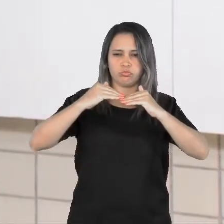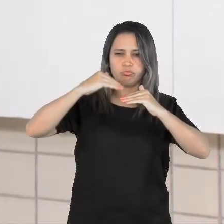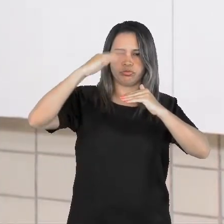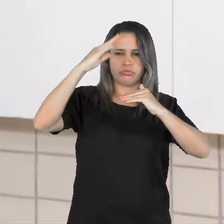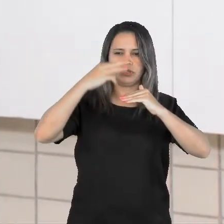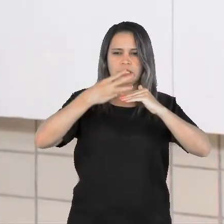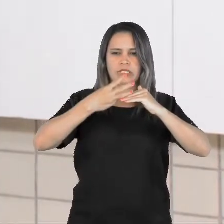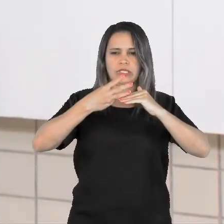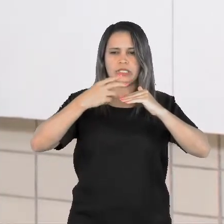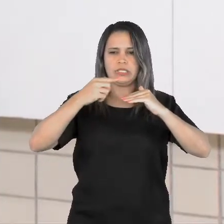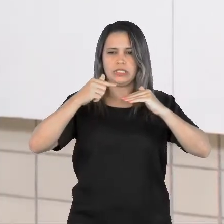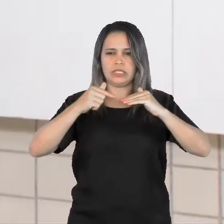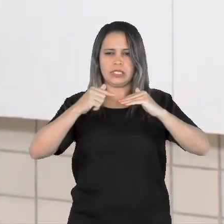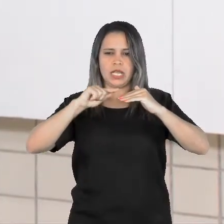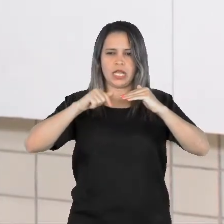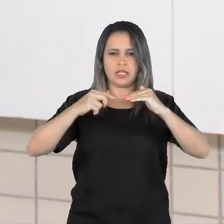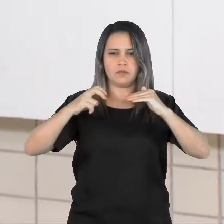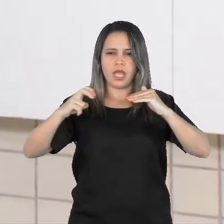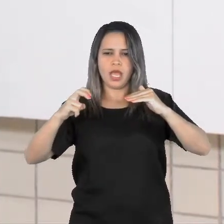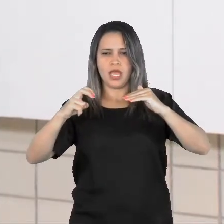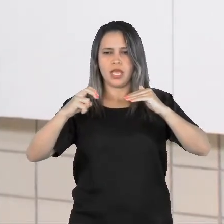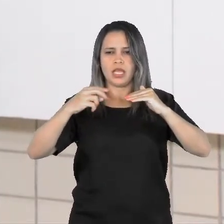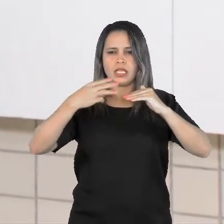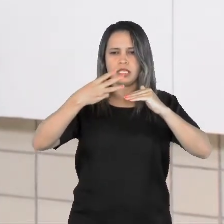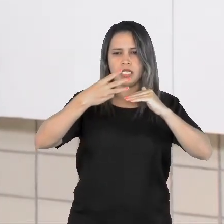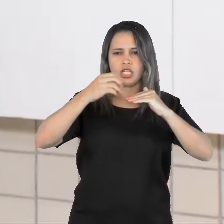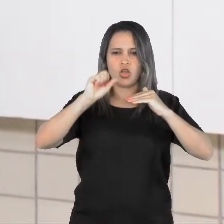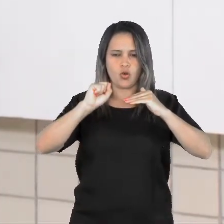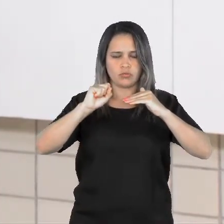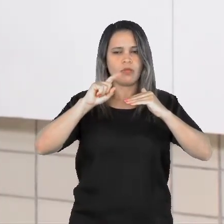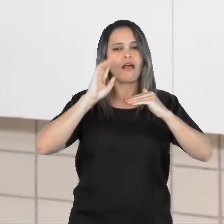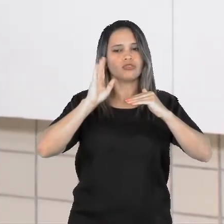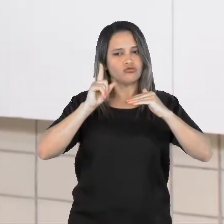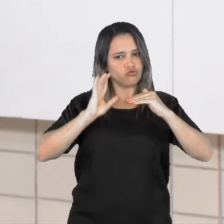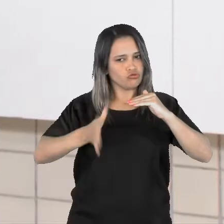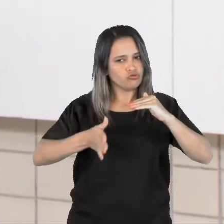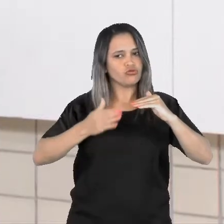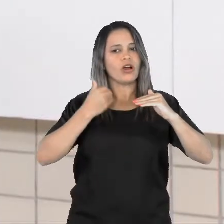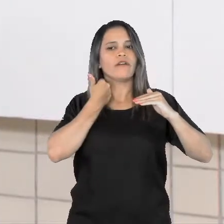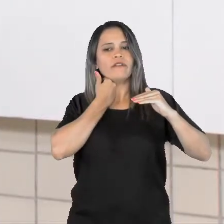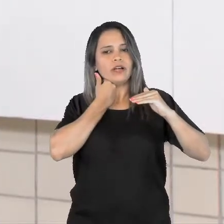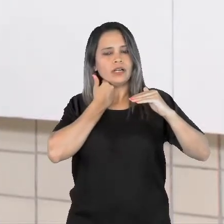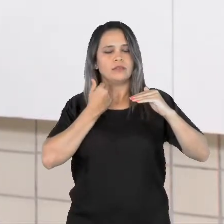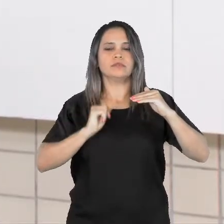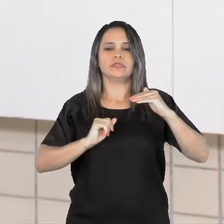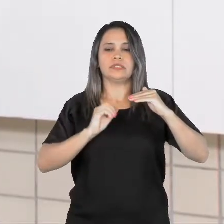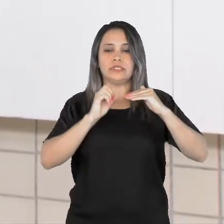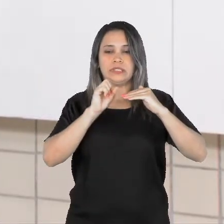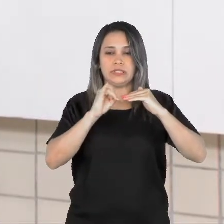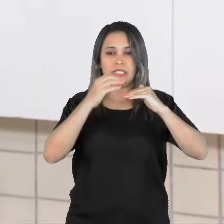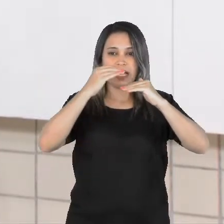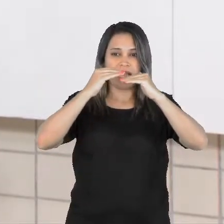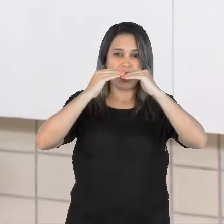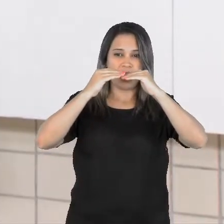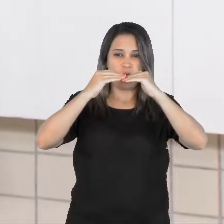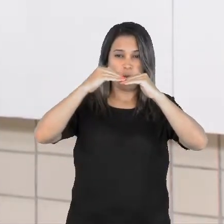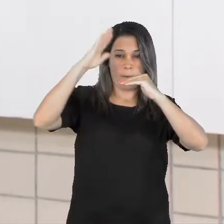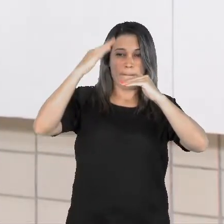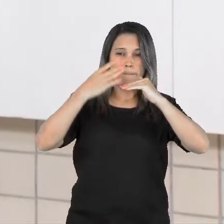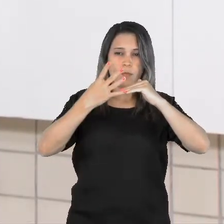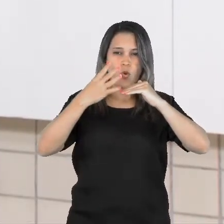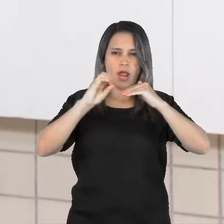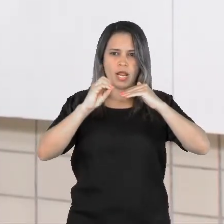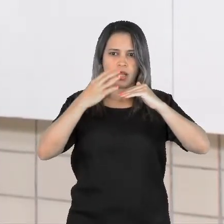37, 37,5, 38, você está com febre. Se sua temperatura está acima de 40,